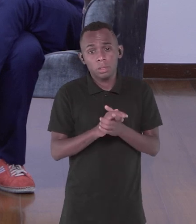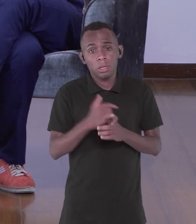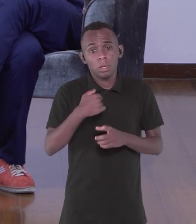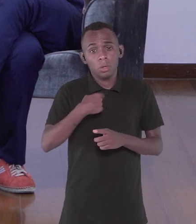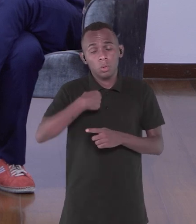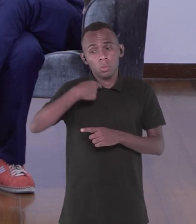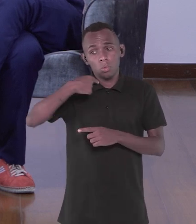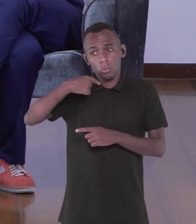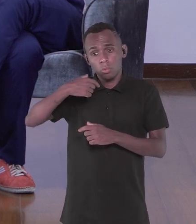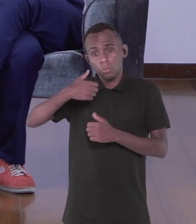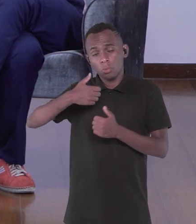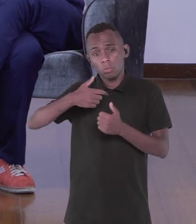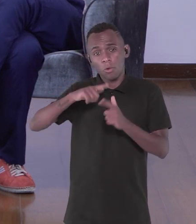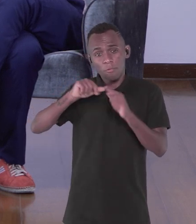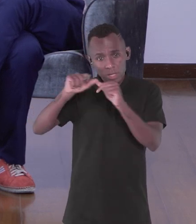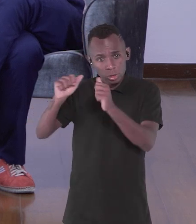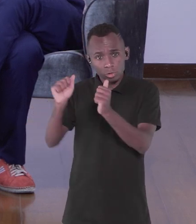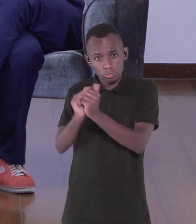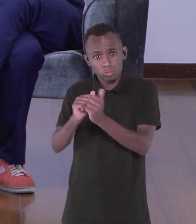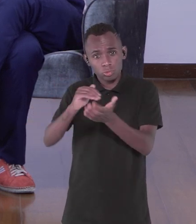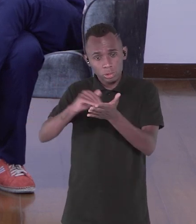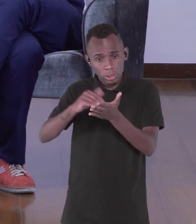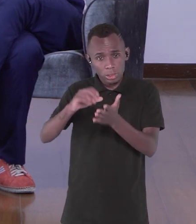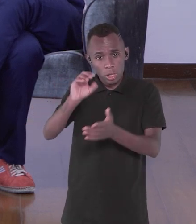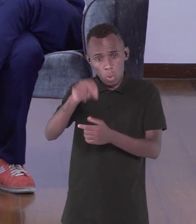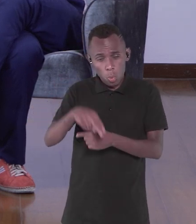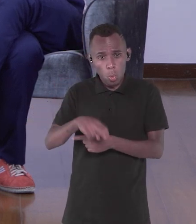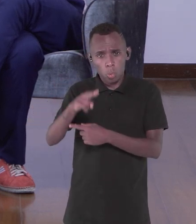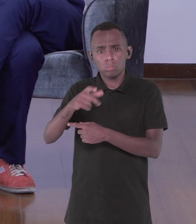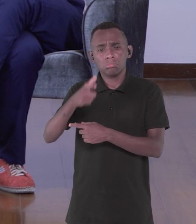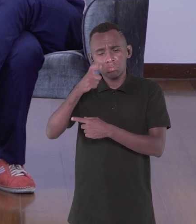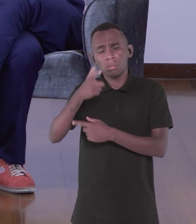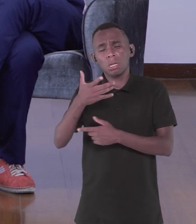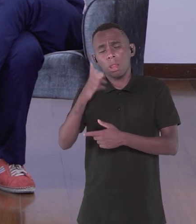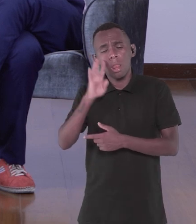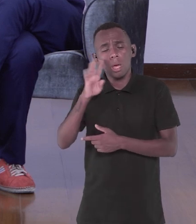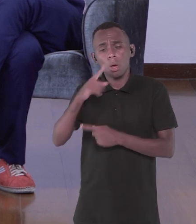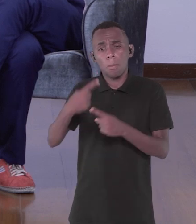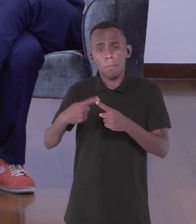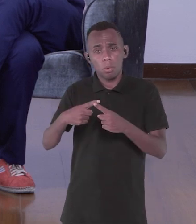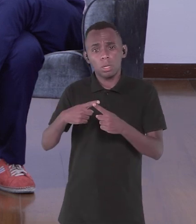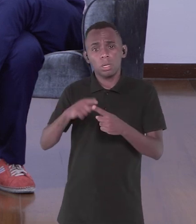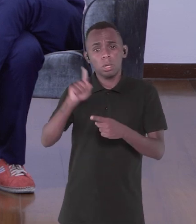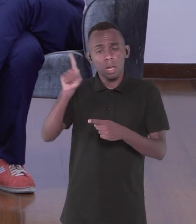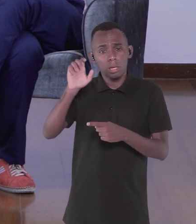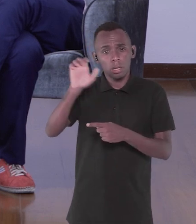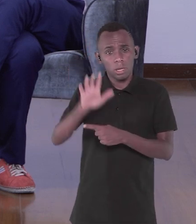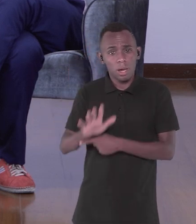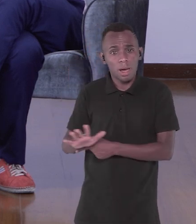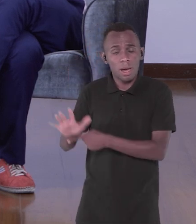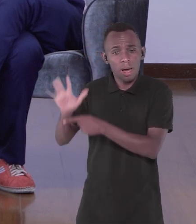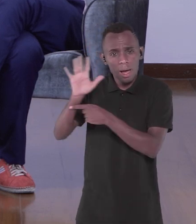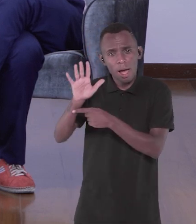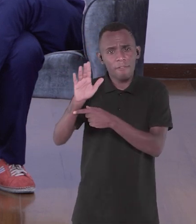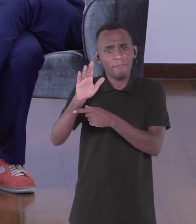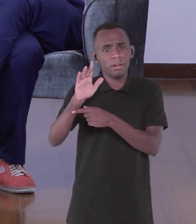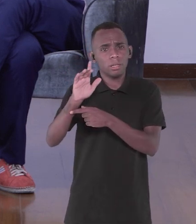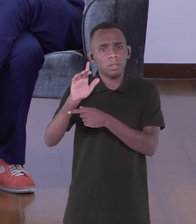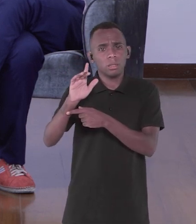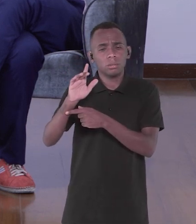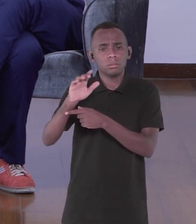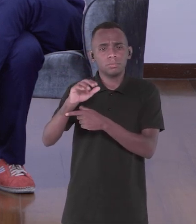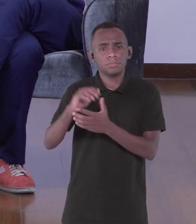ONU, e a gente fez uma viagem, foi super interessante, porque foi para o oeste africano, Burkina Faso,